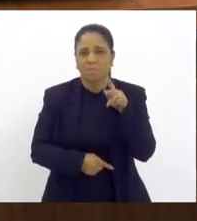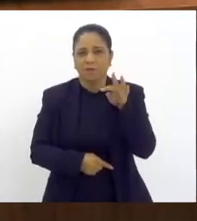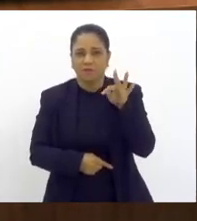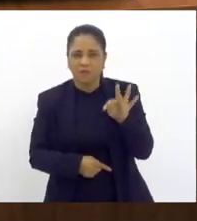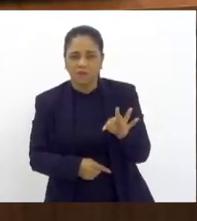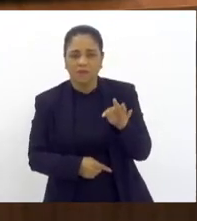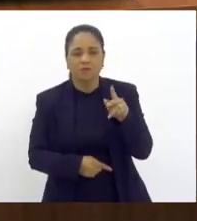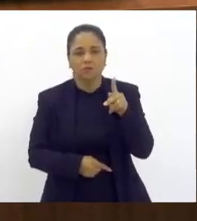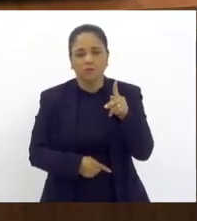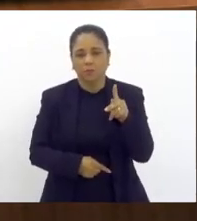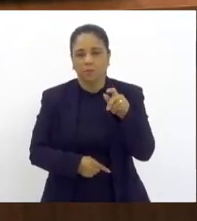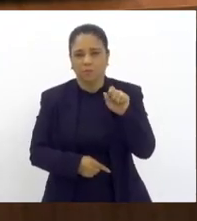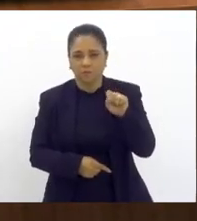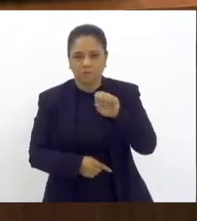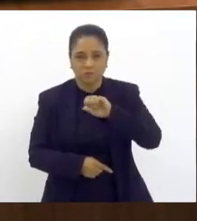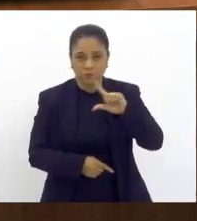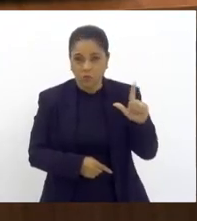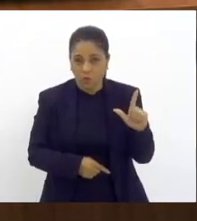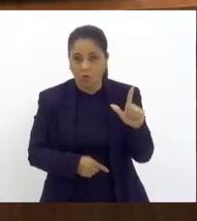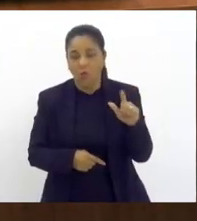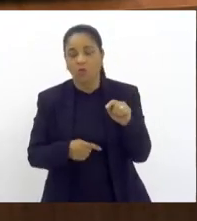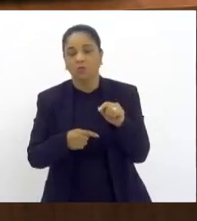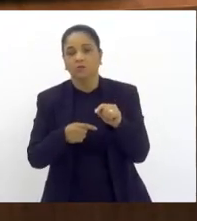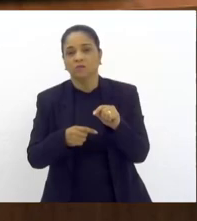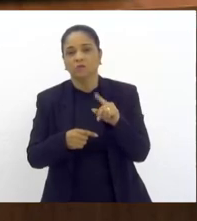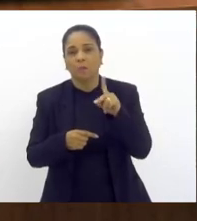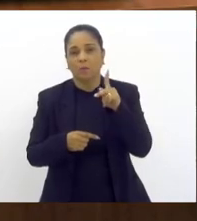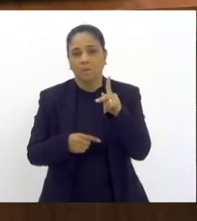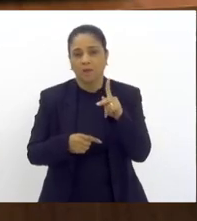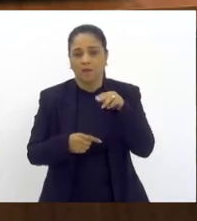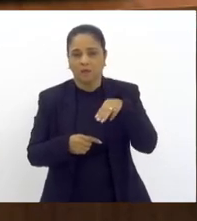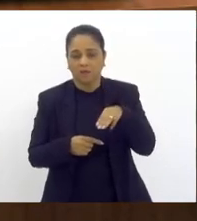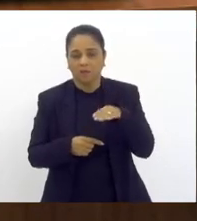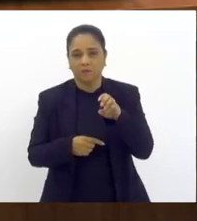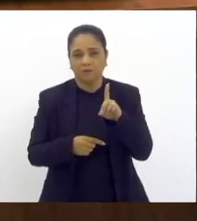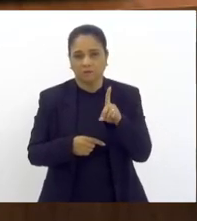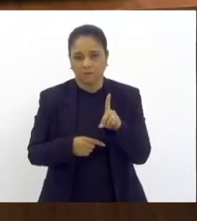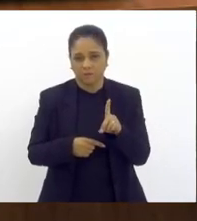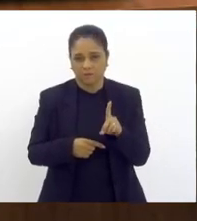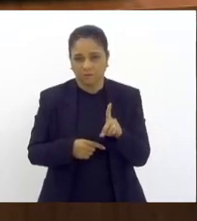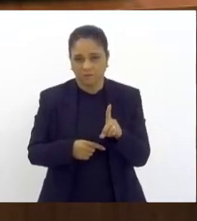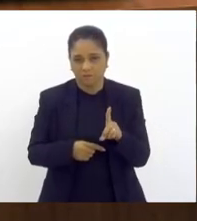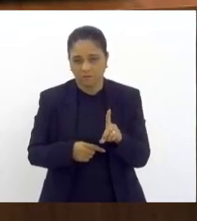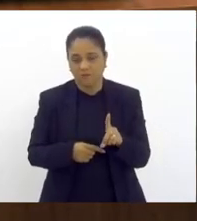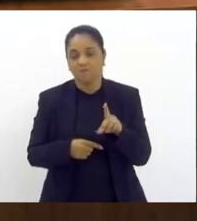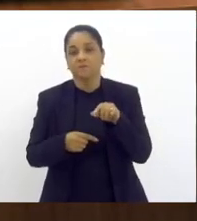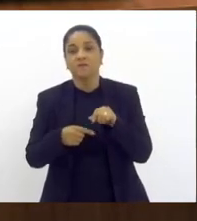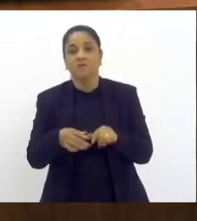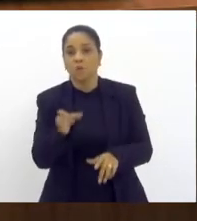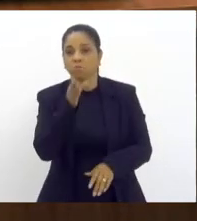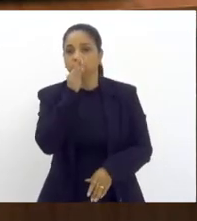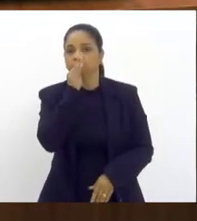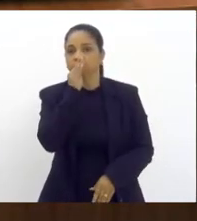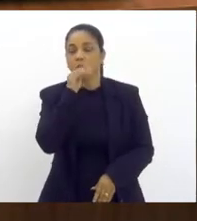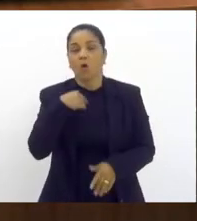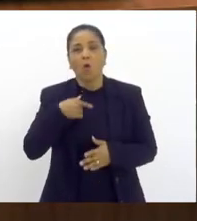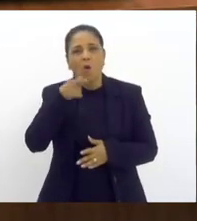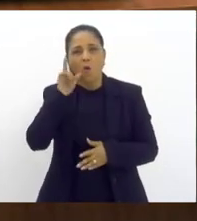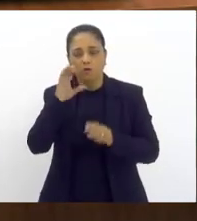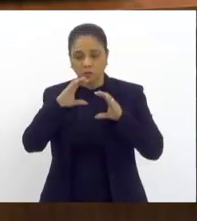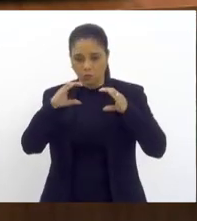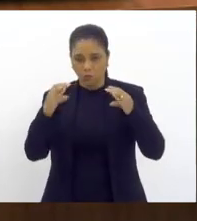do PSOL, e que todos eles, deputada Tia Ju, se calaram quando ontem o Congresso Nacional